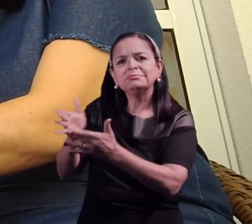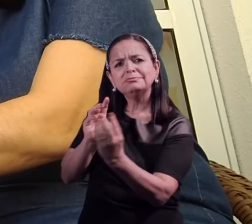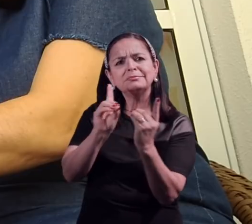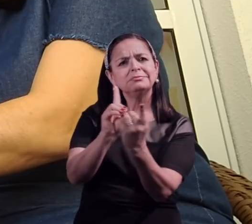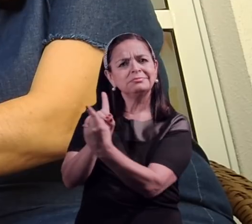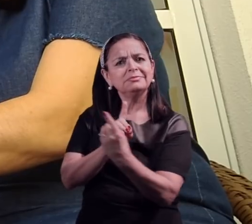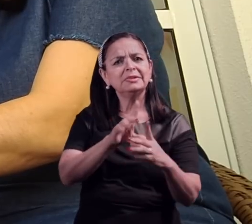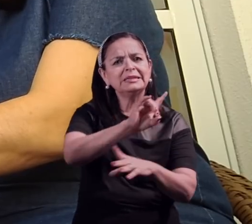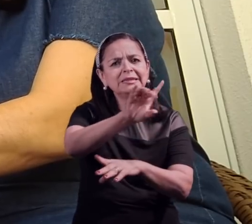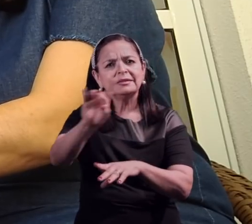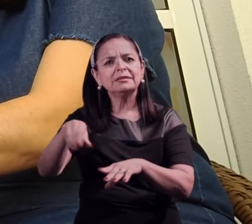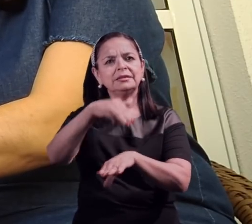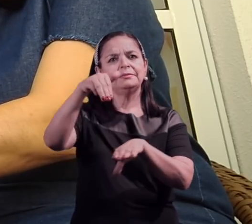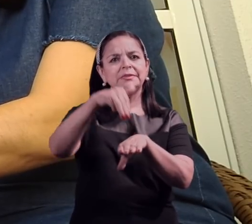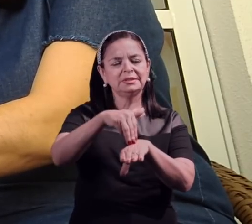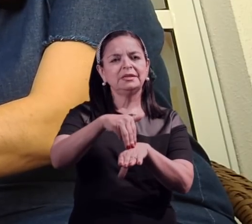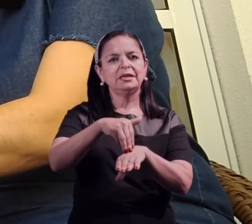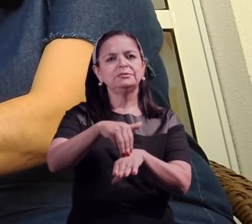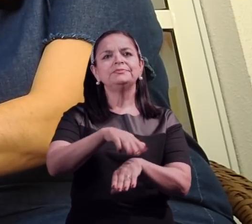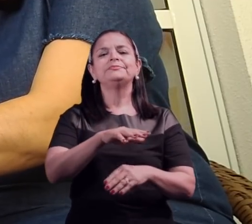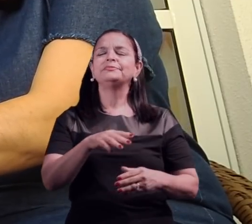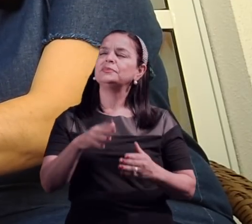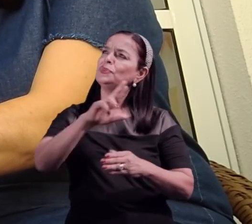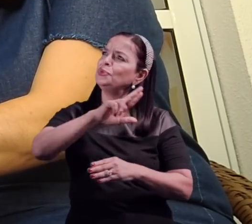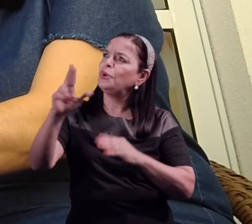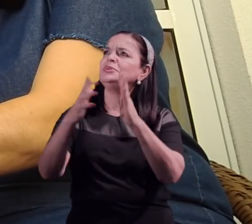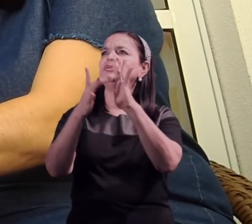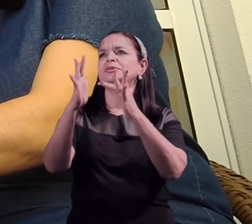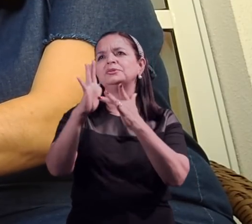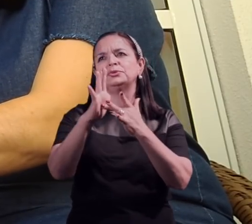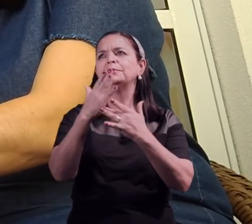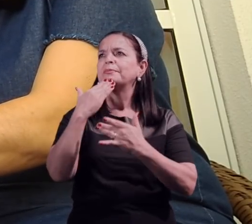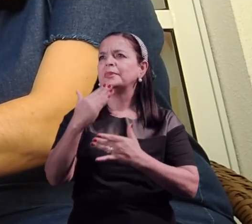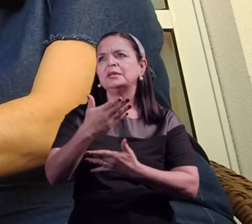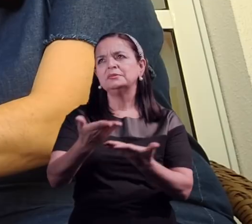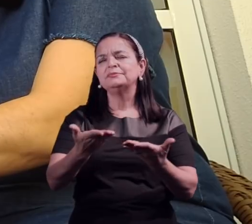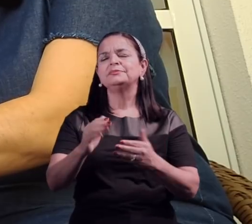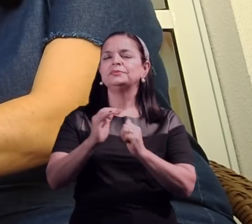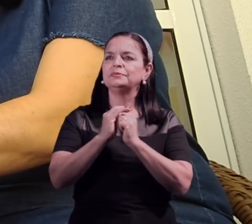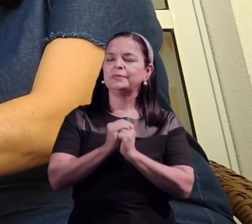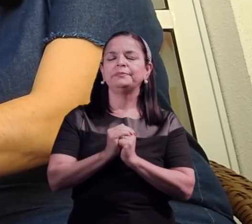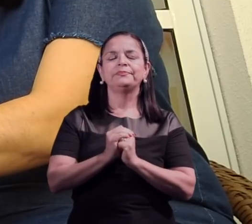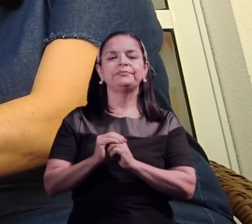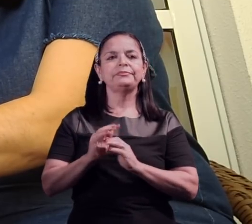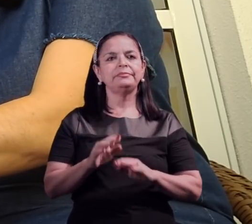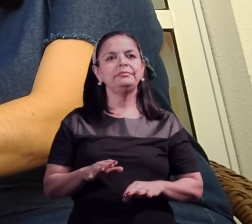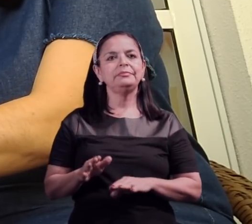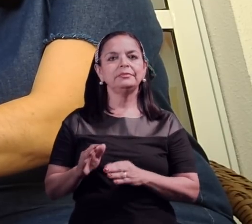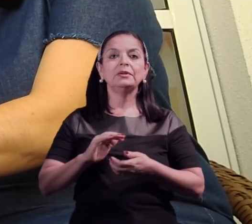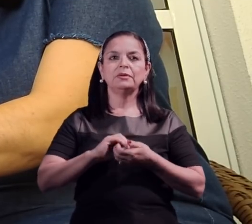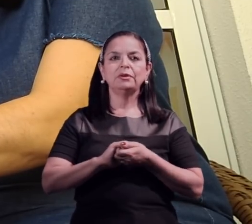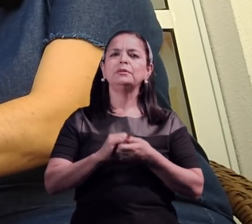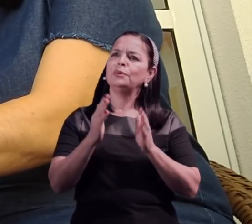Seu ministério, Senhor, que faz parte deste ministério. Em nome de Jesus eu te peço isso, Senhor. Oramos também, Senhor, por todos